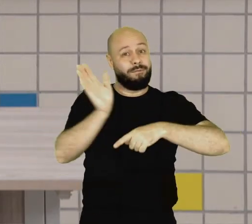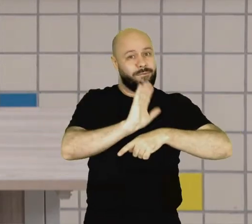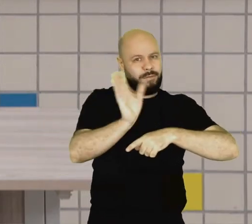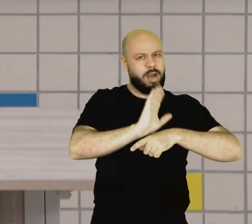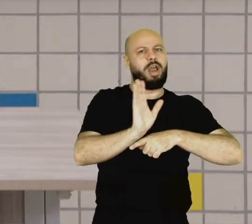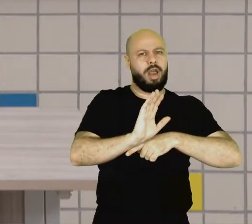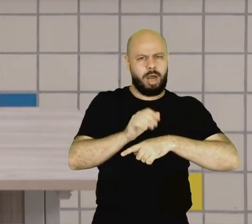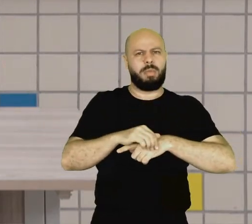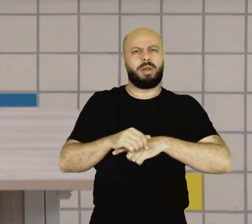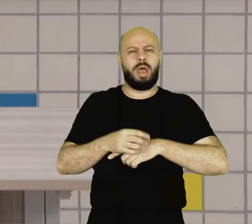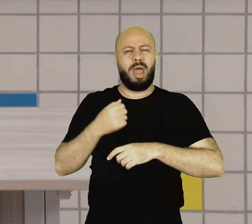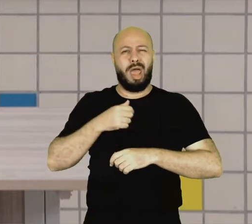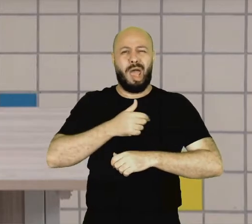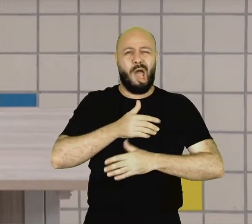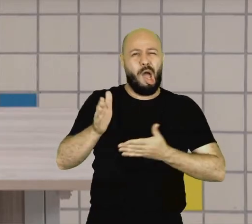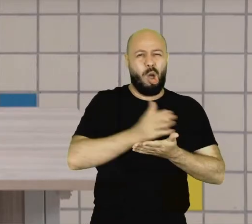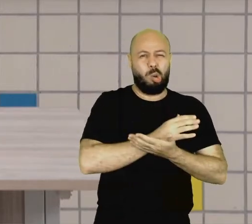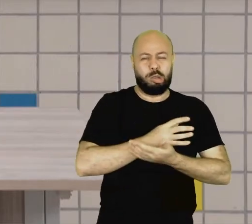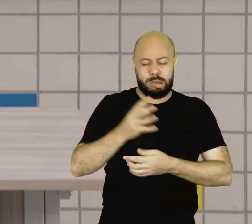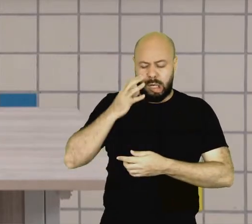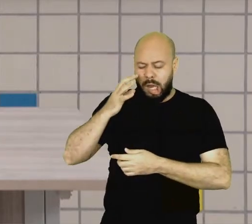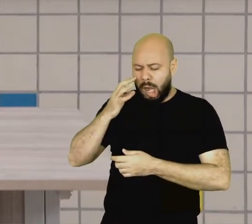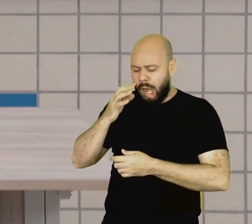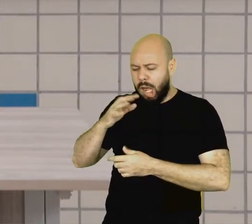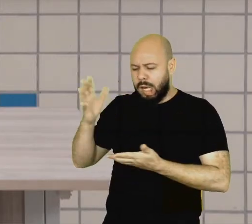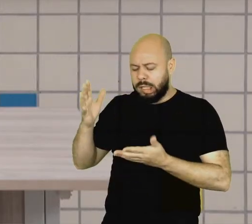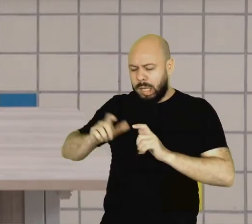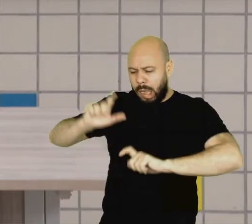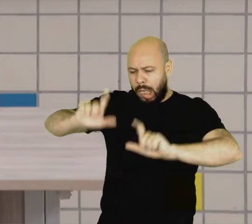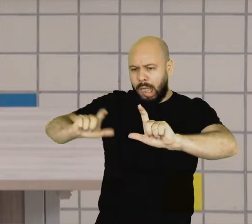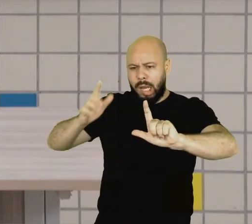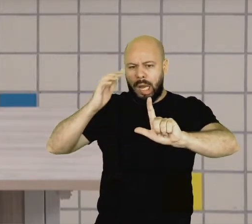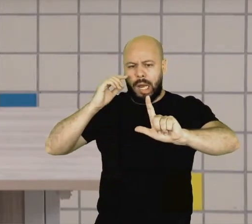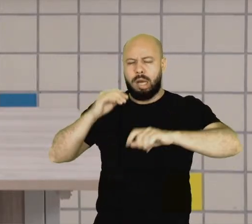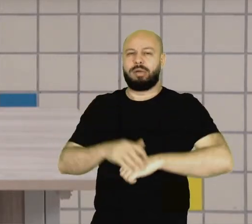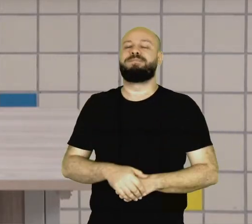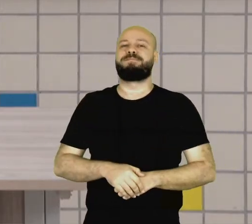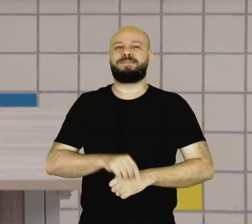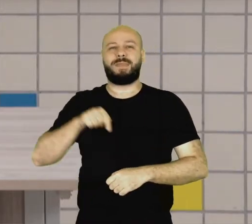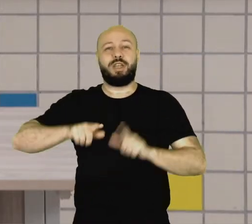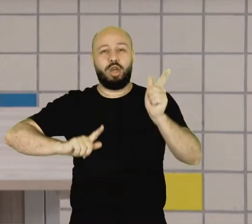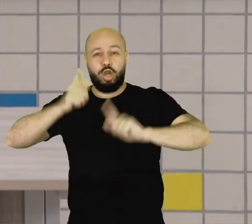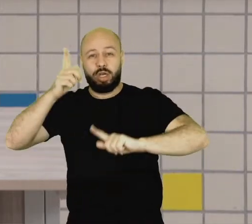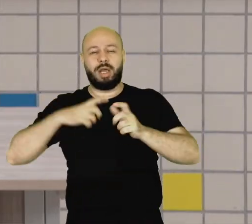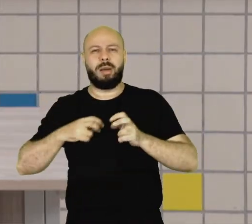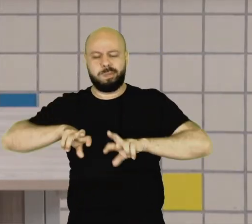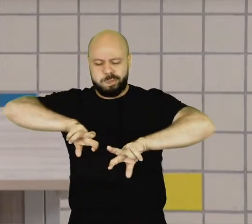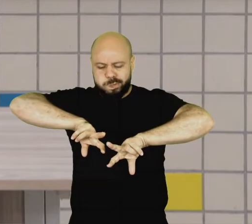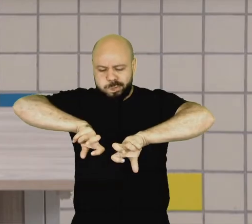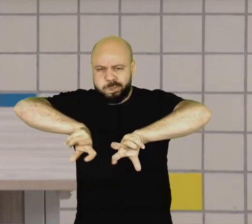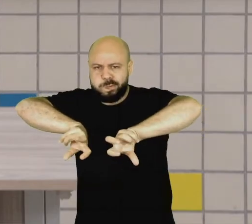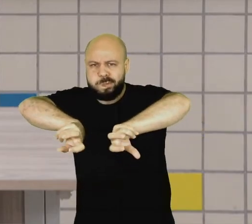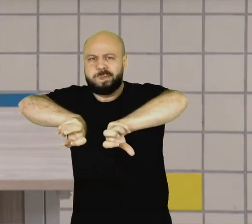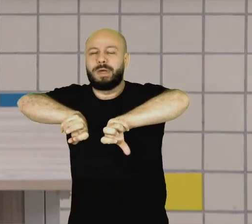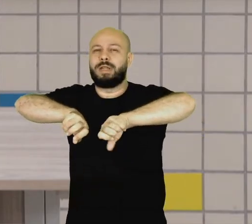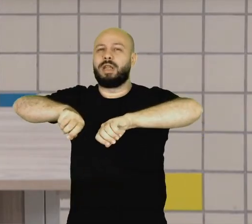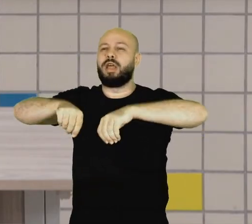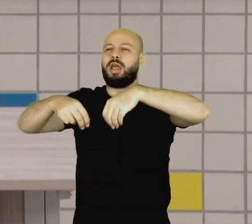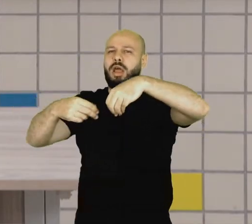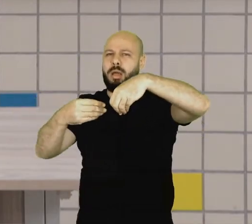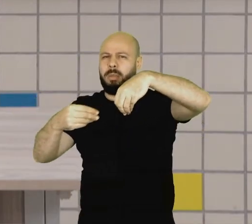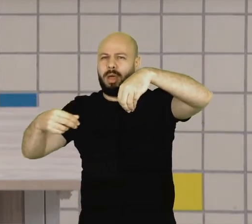que é baseado nesse acidente, mas o Chile ele também tem uma economia muito voltada para a mineração, não só a